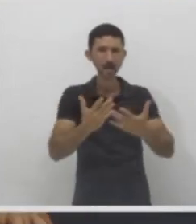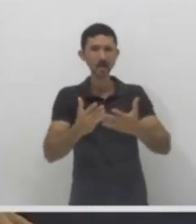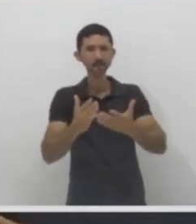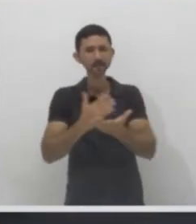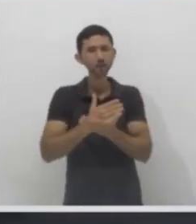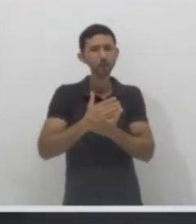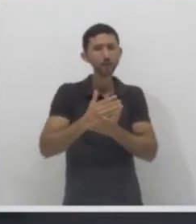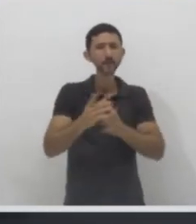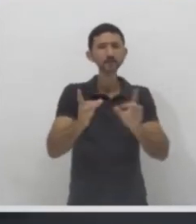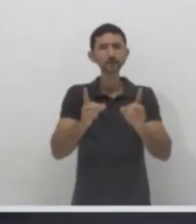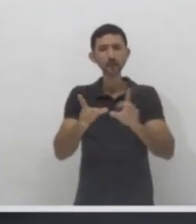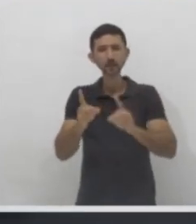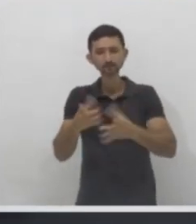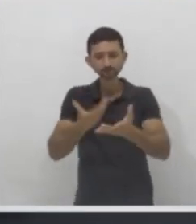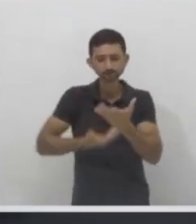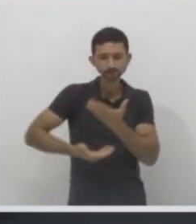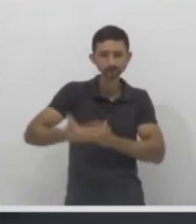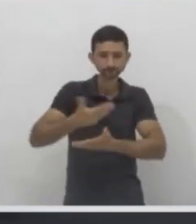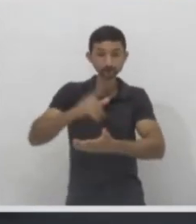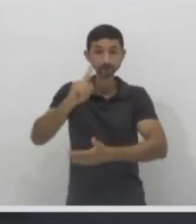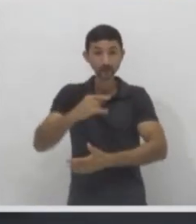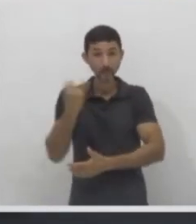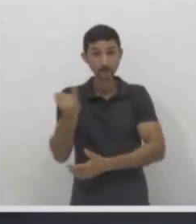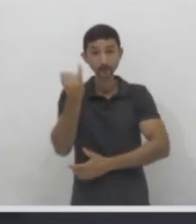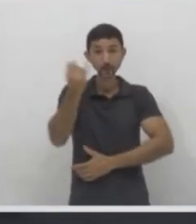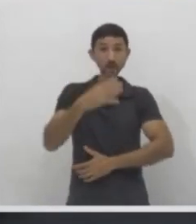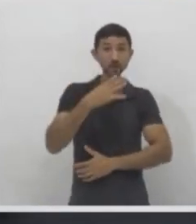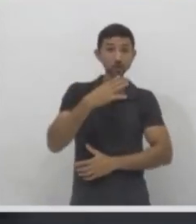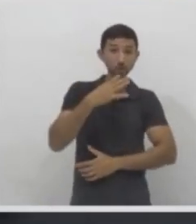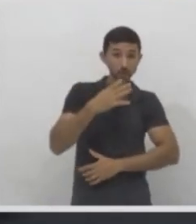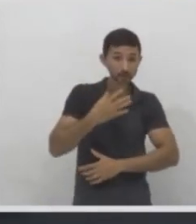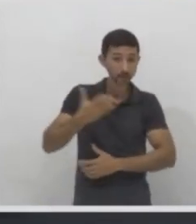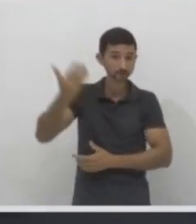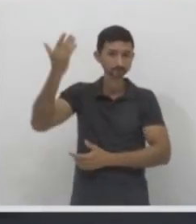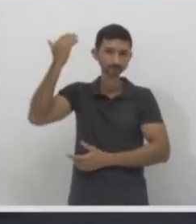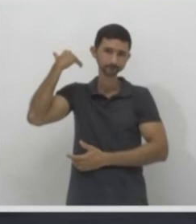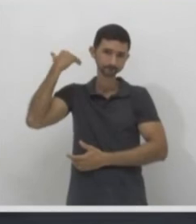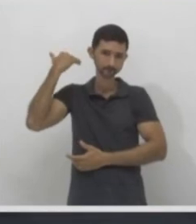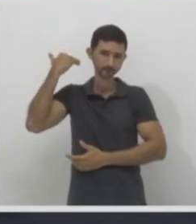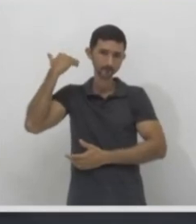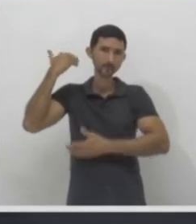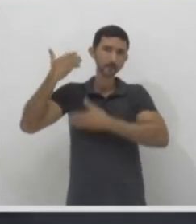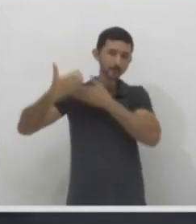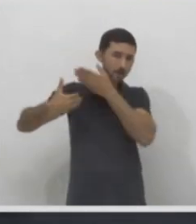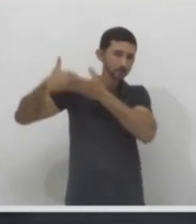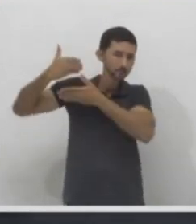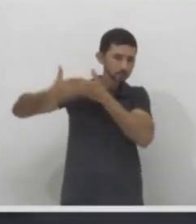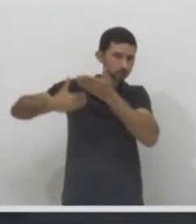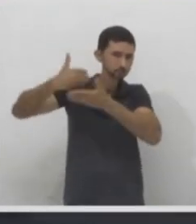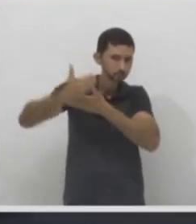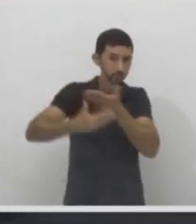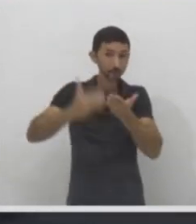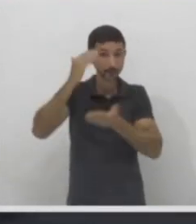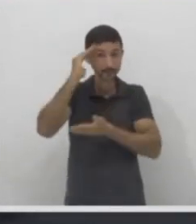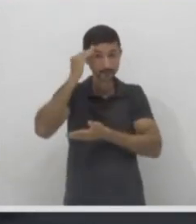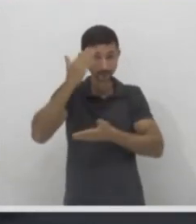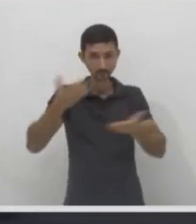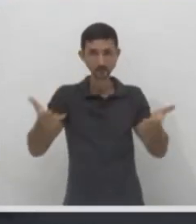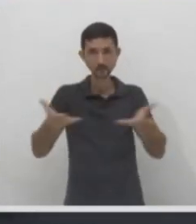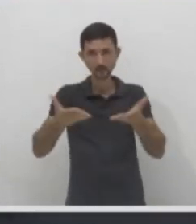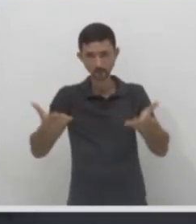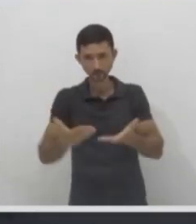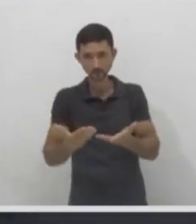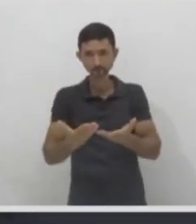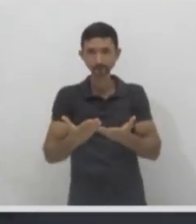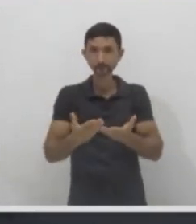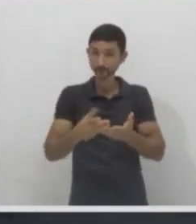comércio. Então, por isso que é importante nós conhecermos o nosso passado para nós e compreendermos melhor o nosso presente.